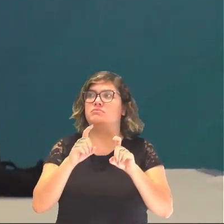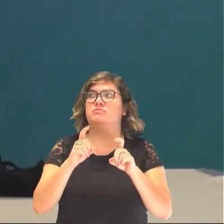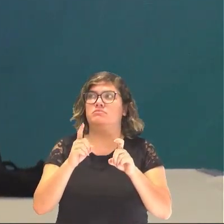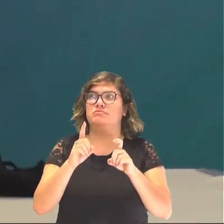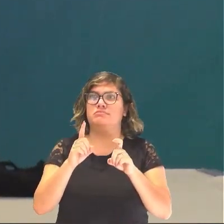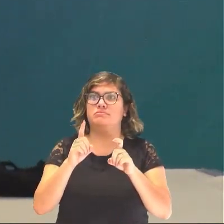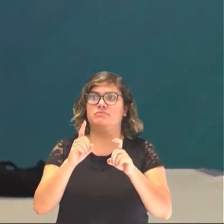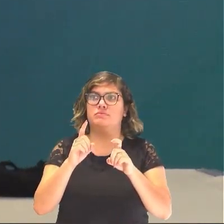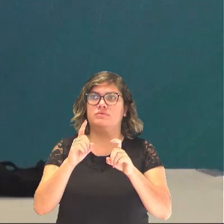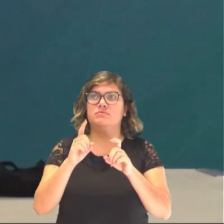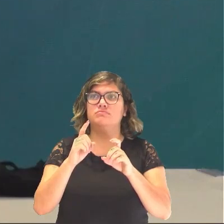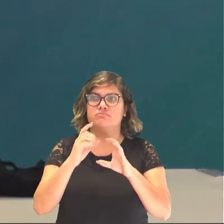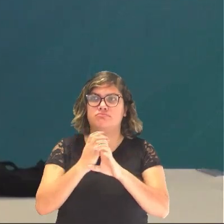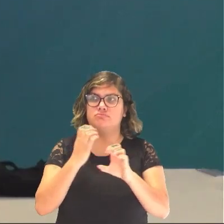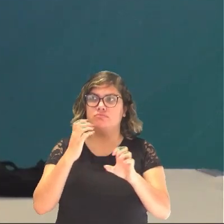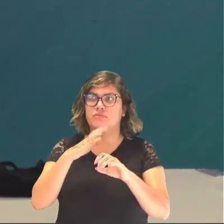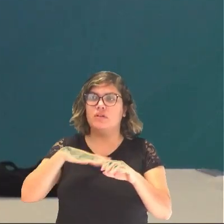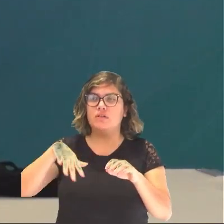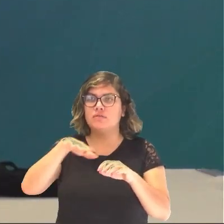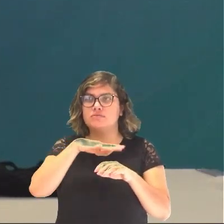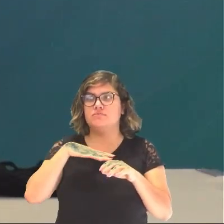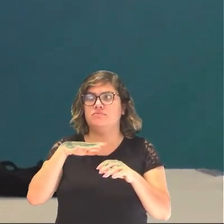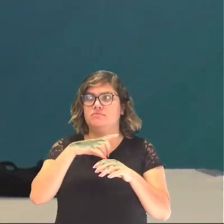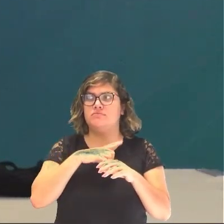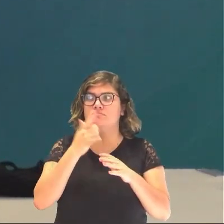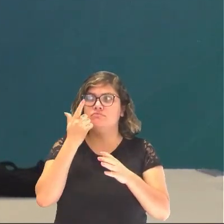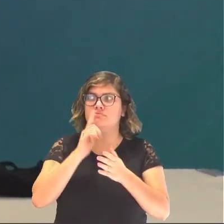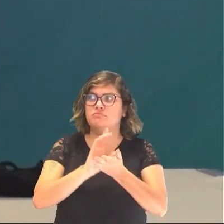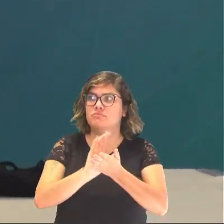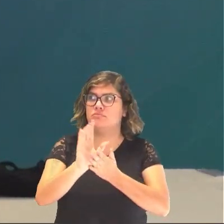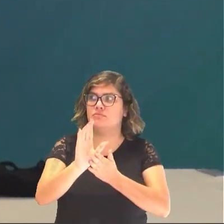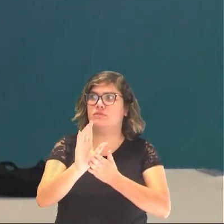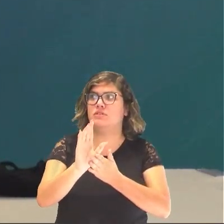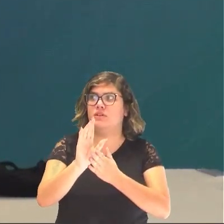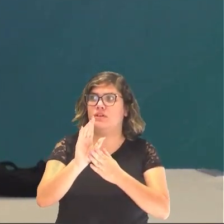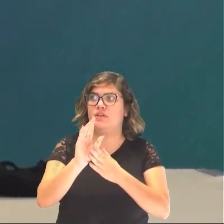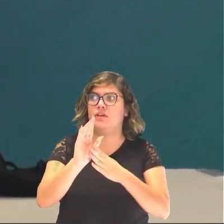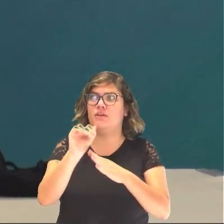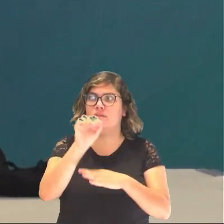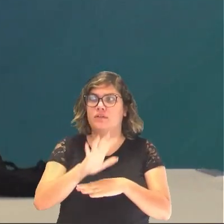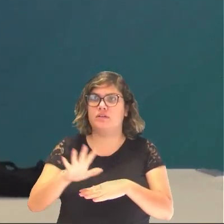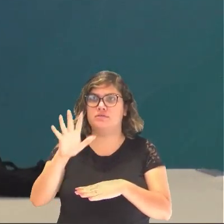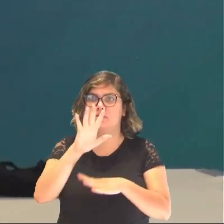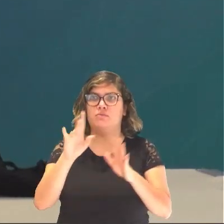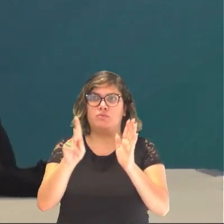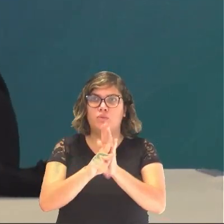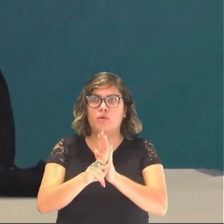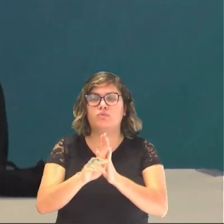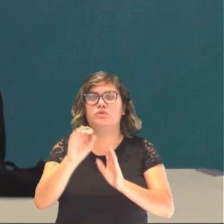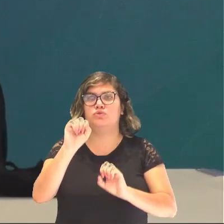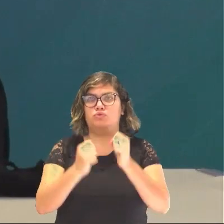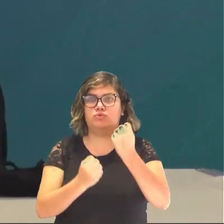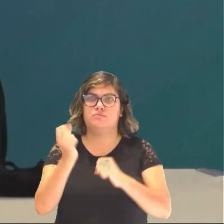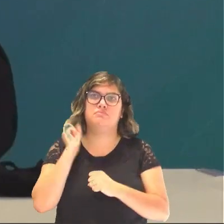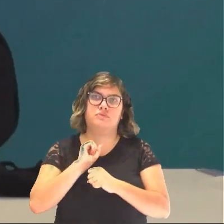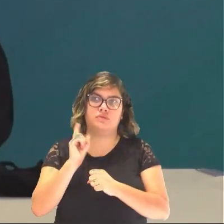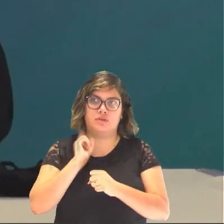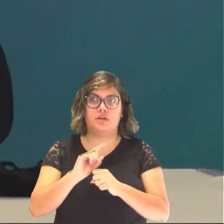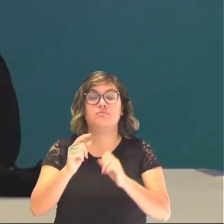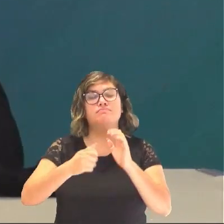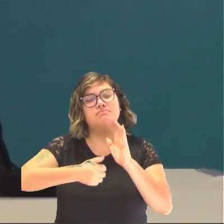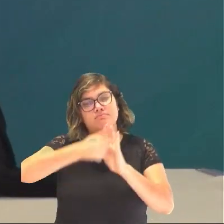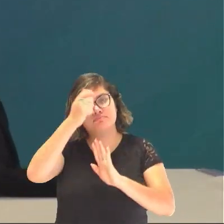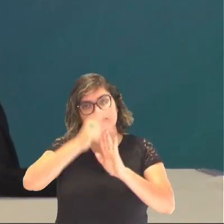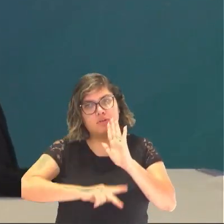que está crescendo bastante nesse setor, financiado pela Federação das Indústrias de Minas Gerais. Então, é um grande projeto da computação. E o